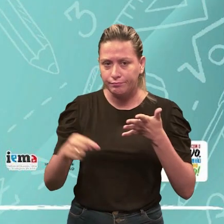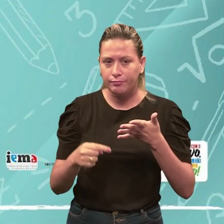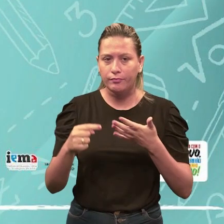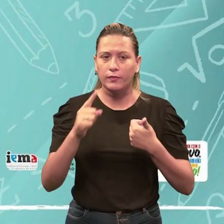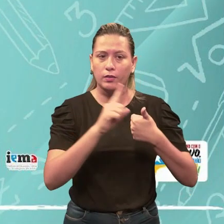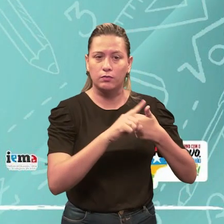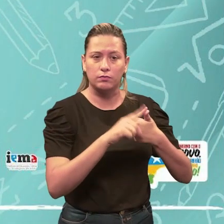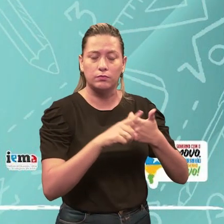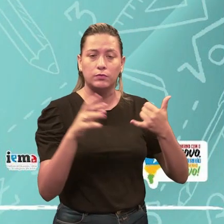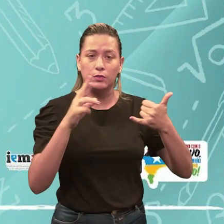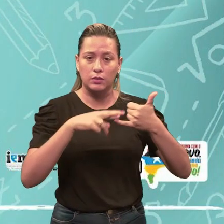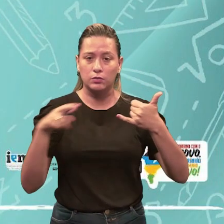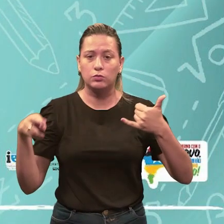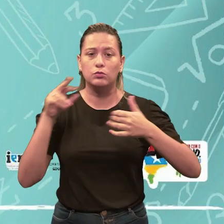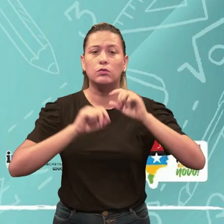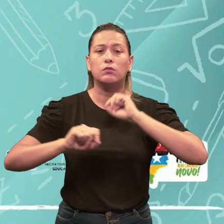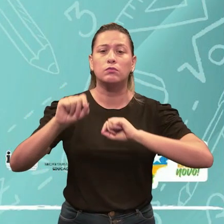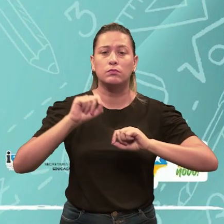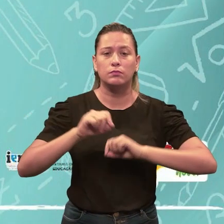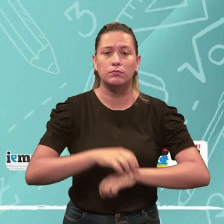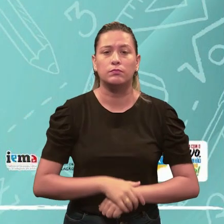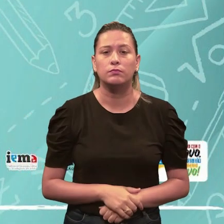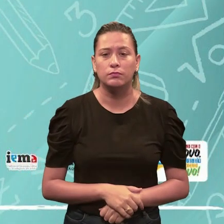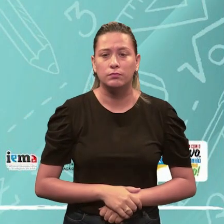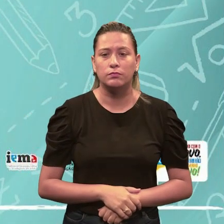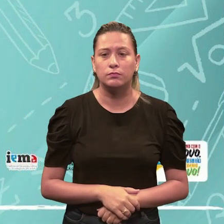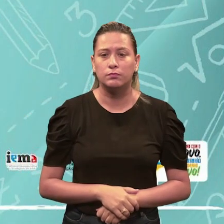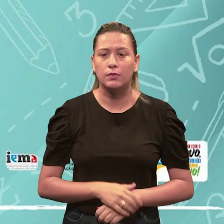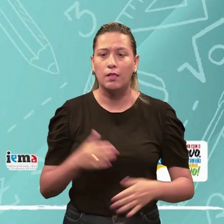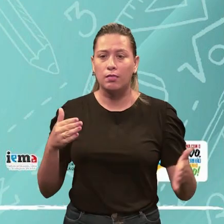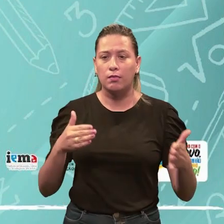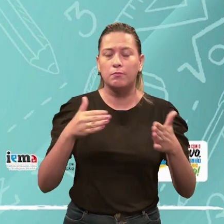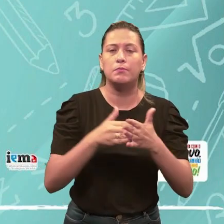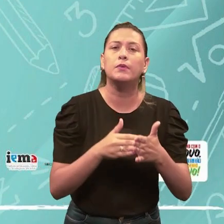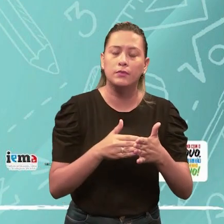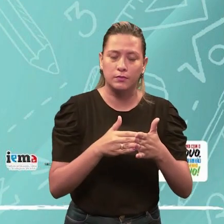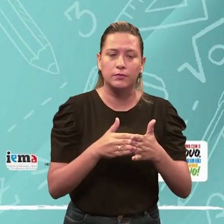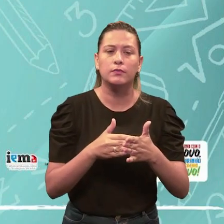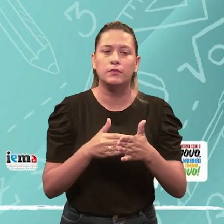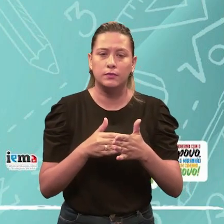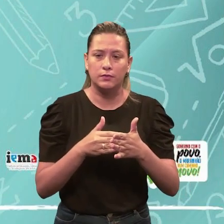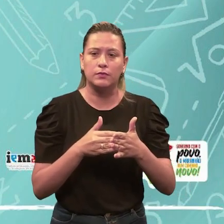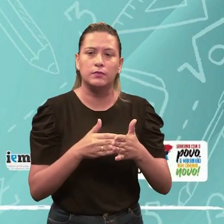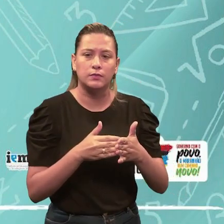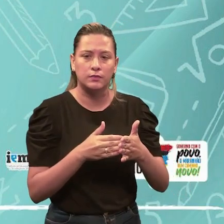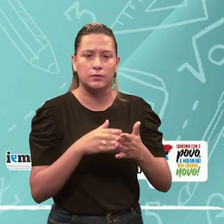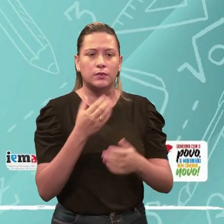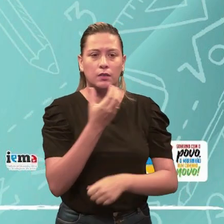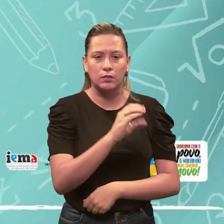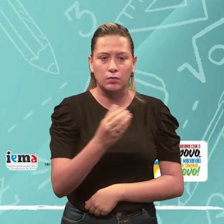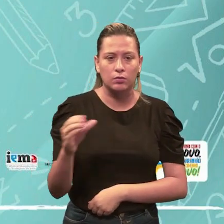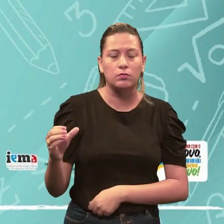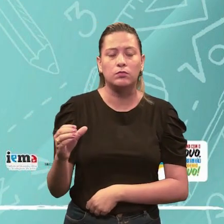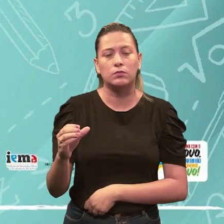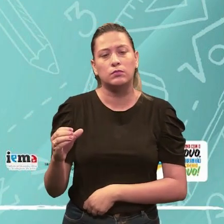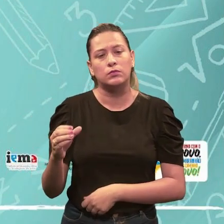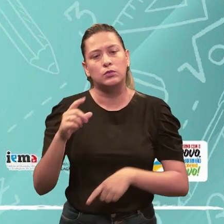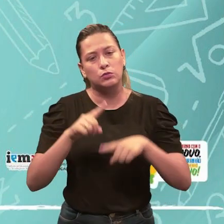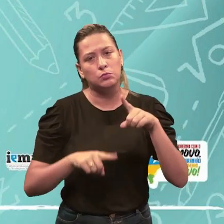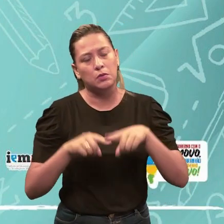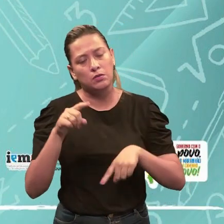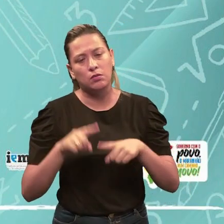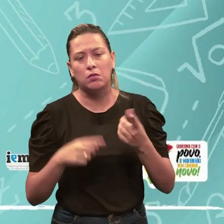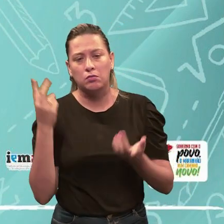resistor, quem é o resistor? São componentes que limitam a passagem da corrente dos componentes mais comuns,